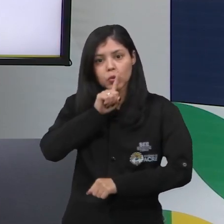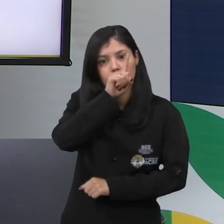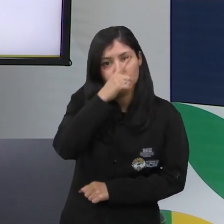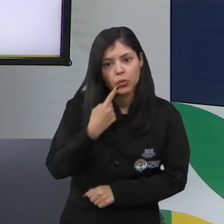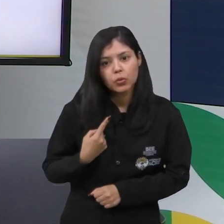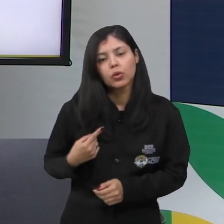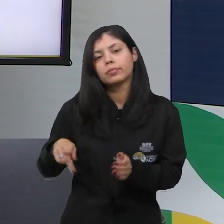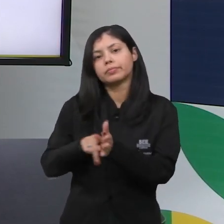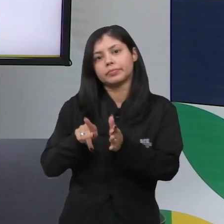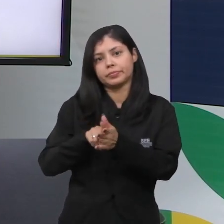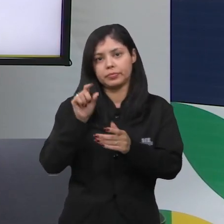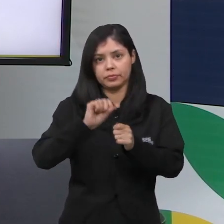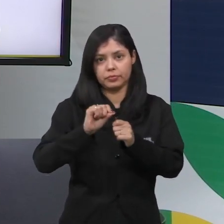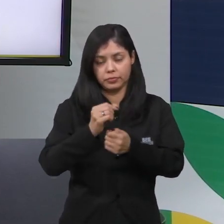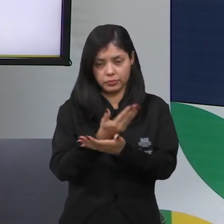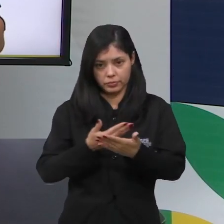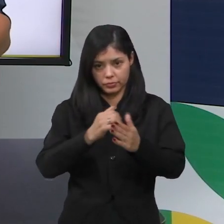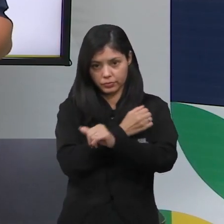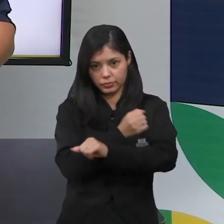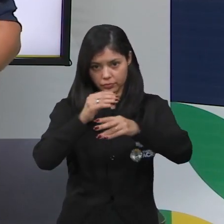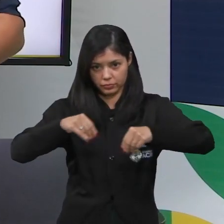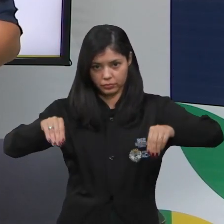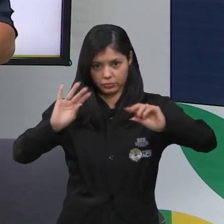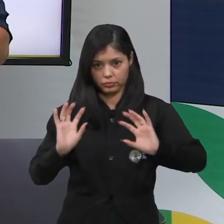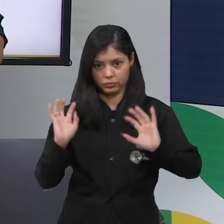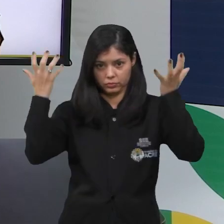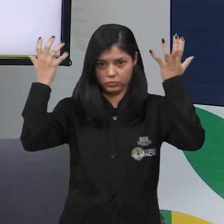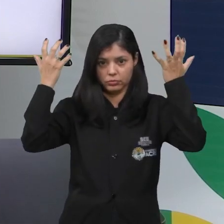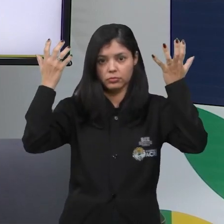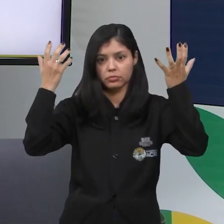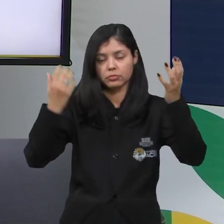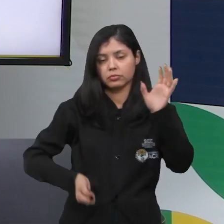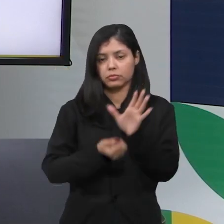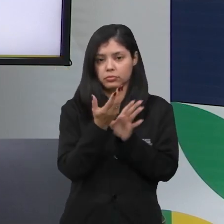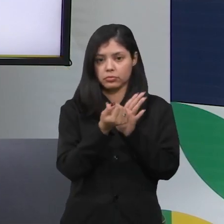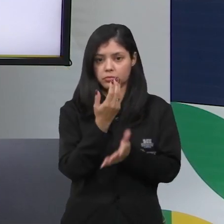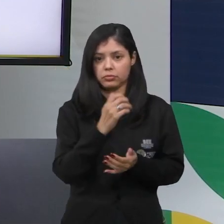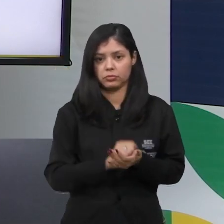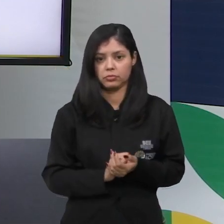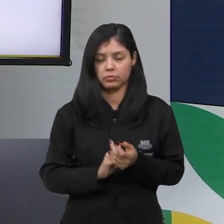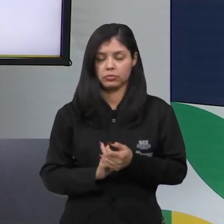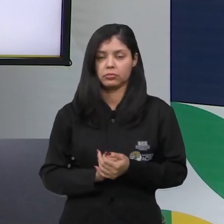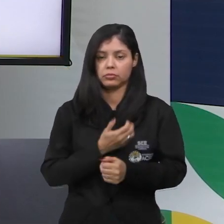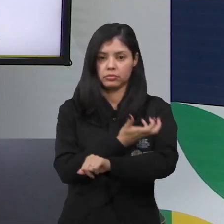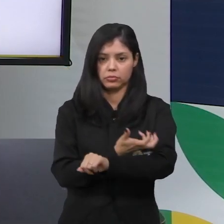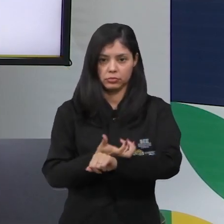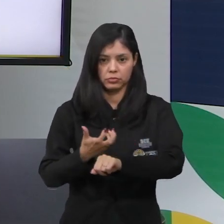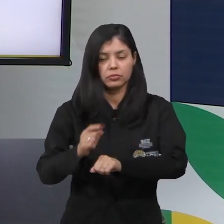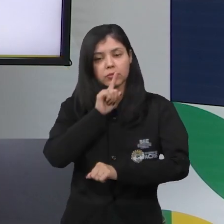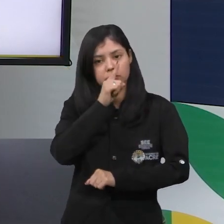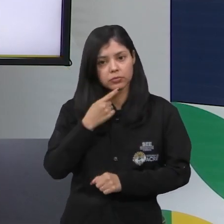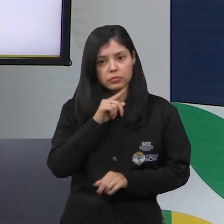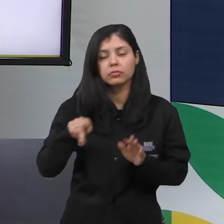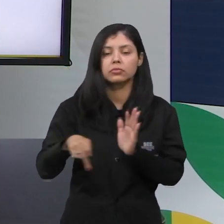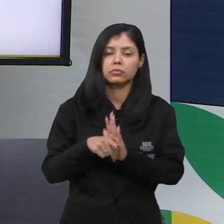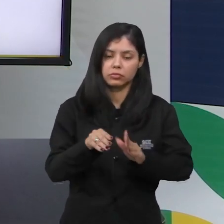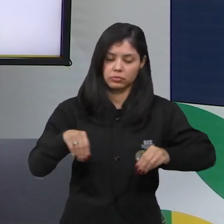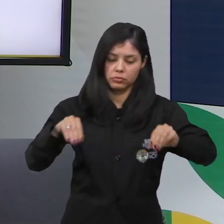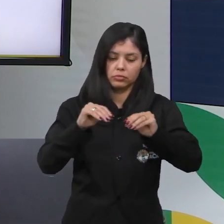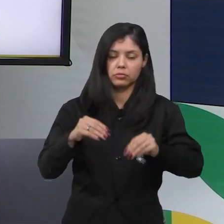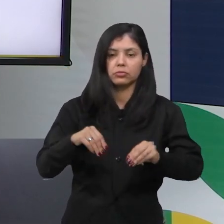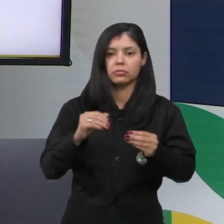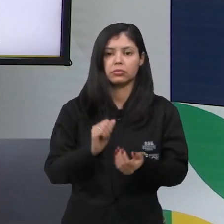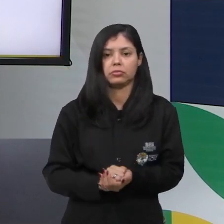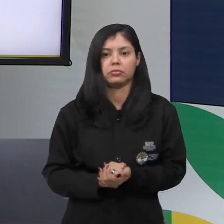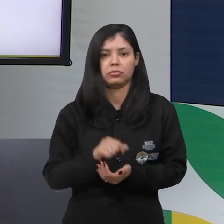cana-de-açúcar, então o Brasil tem solo e clima favorável para o cultivo da cana-de-açúcar, o europeu, os portugueses, vão